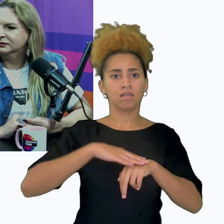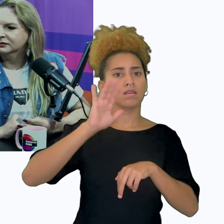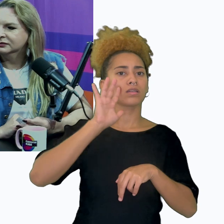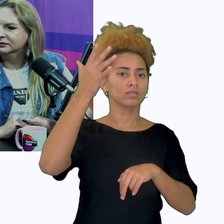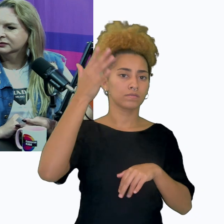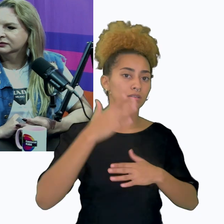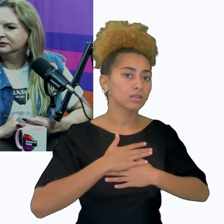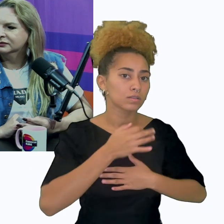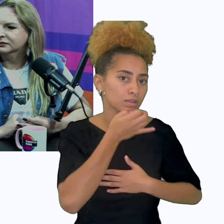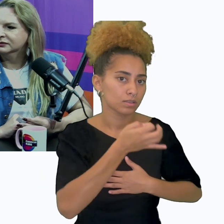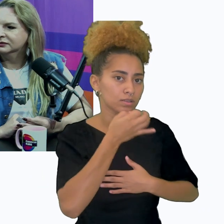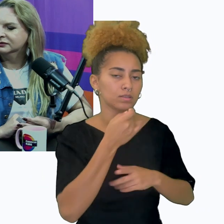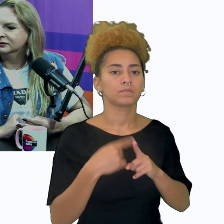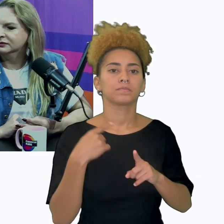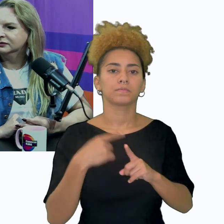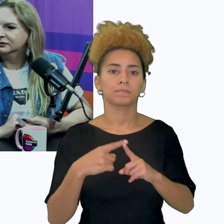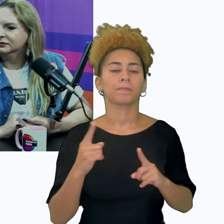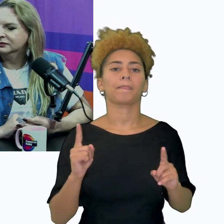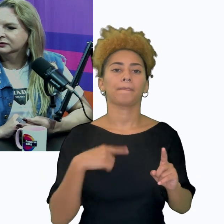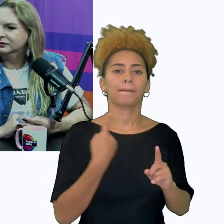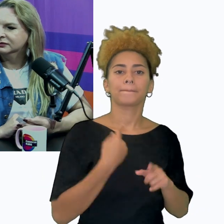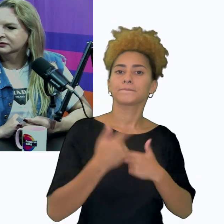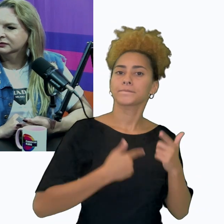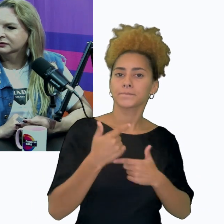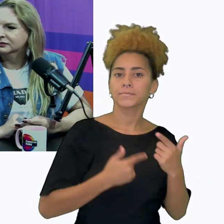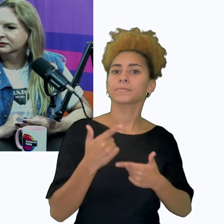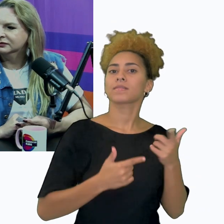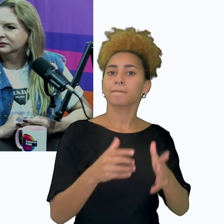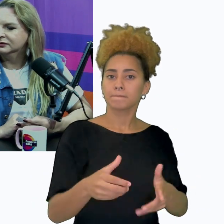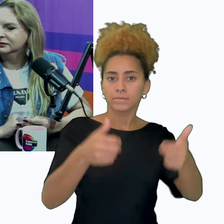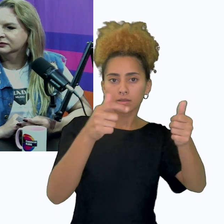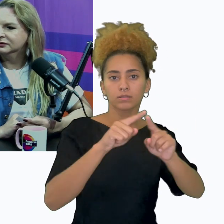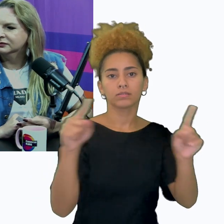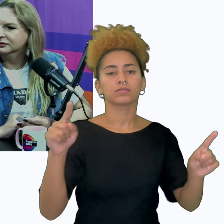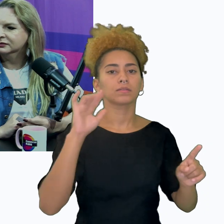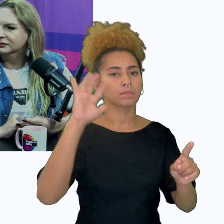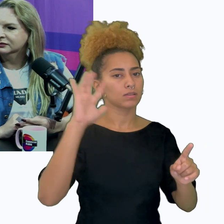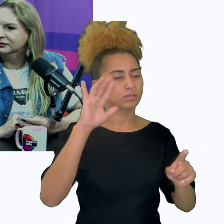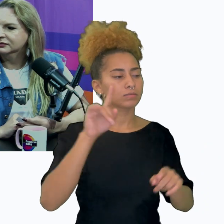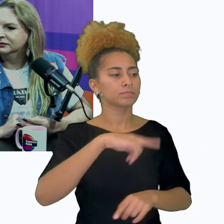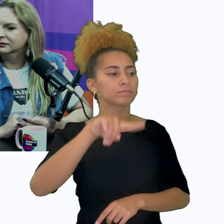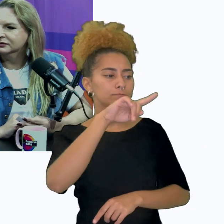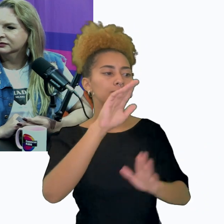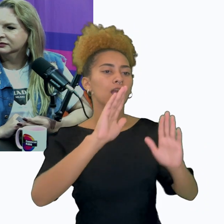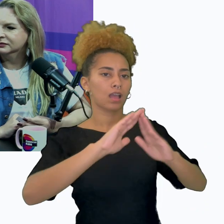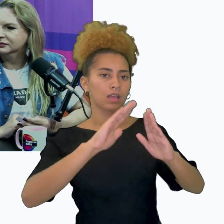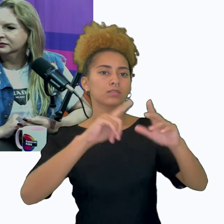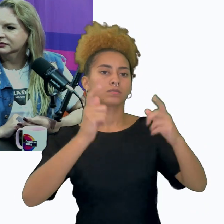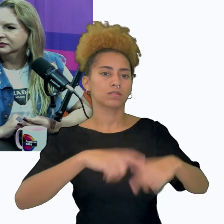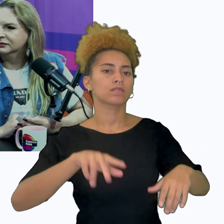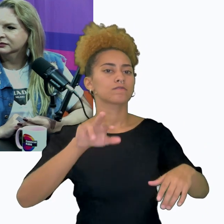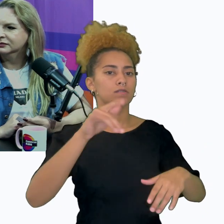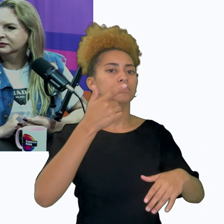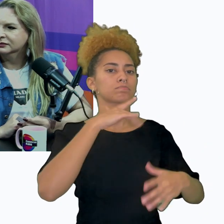colocava. Eu penso assim, que as coisas, a gente tem que trabalhar para melhorar, mas a gente tem que pensar no que a casa